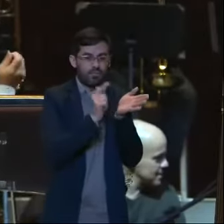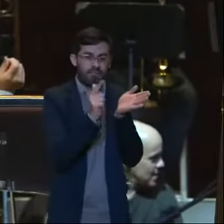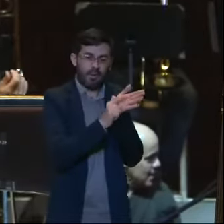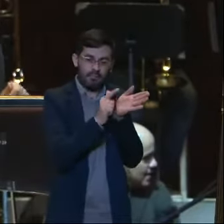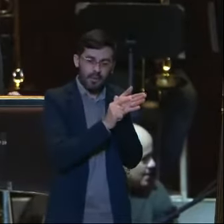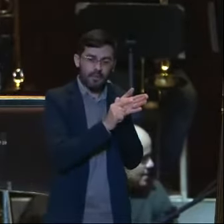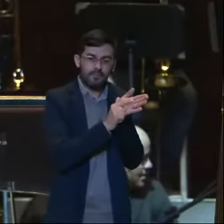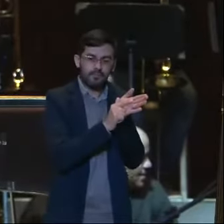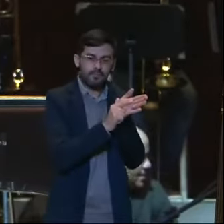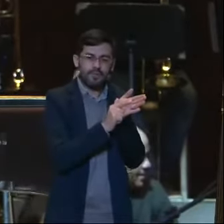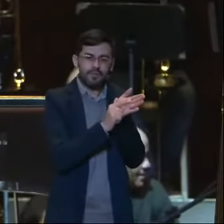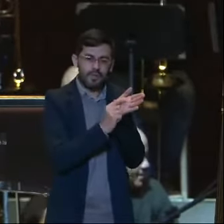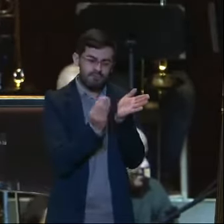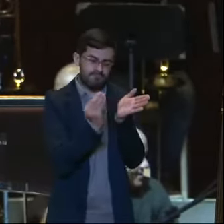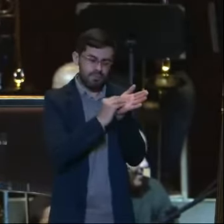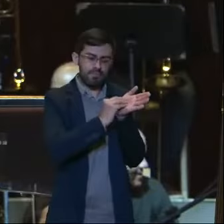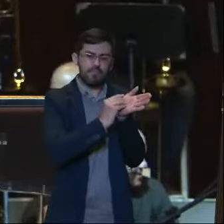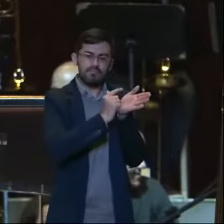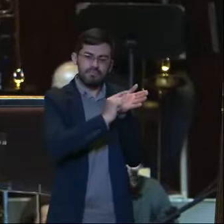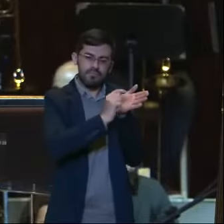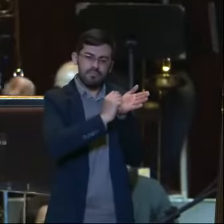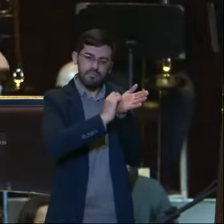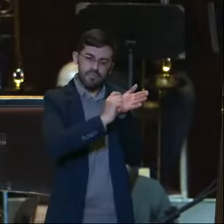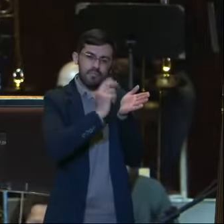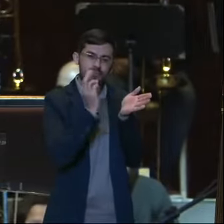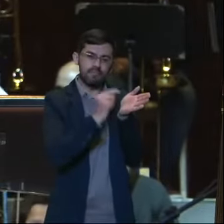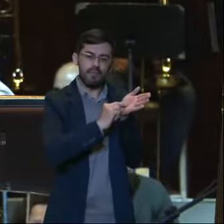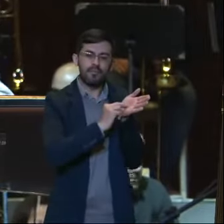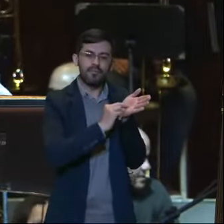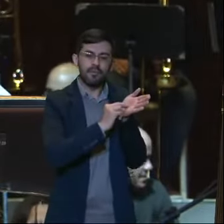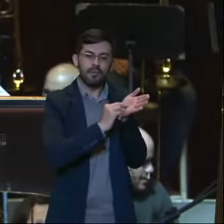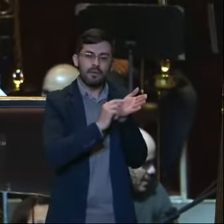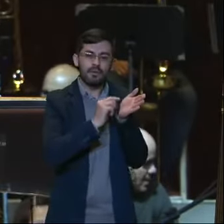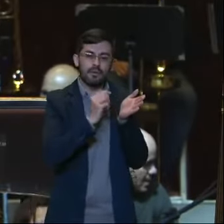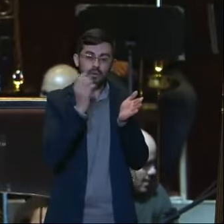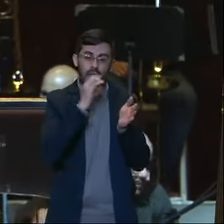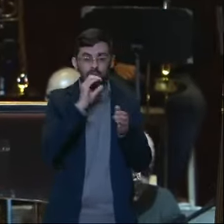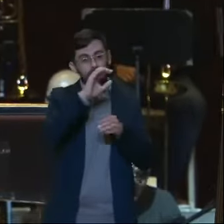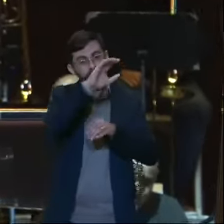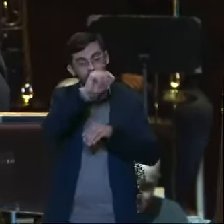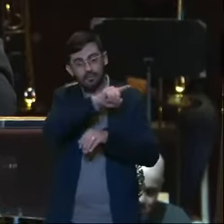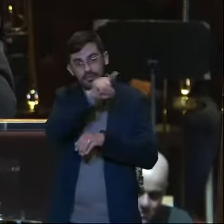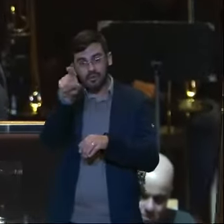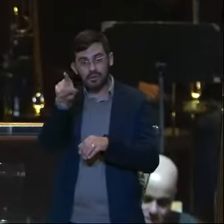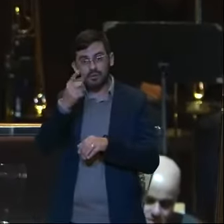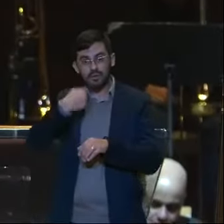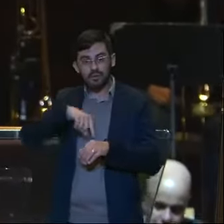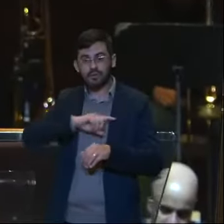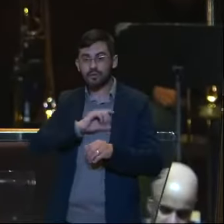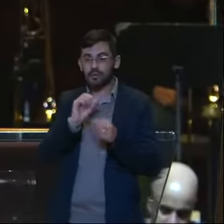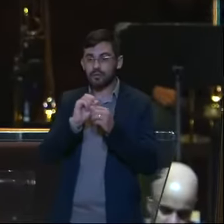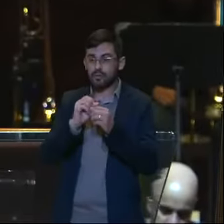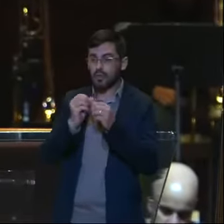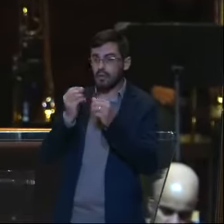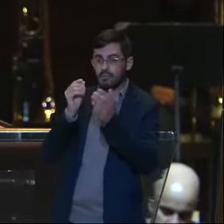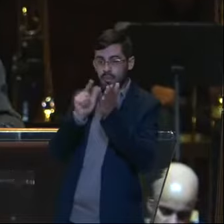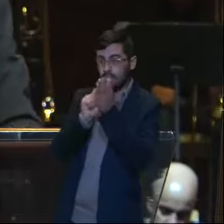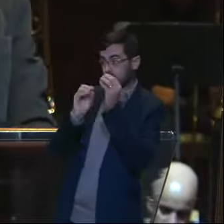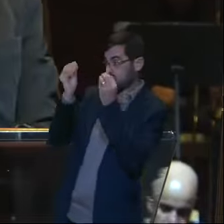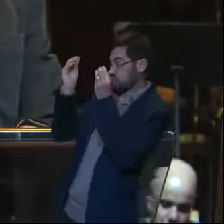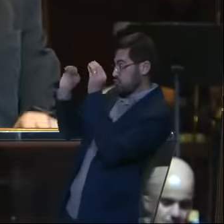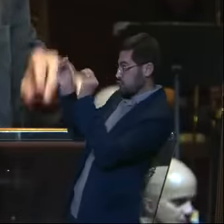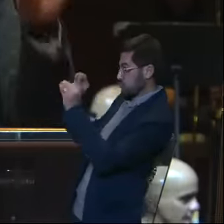já coloque o nome dessa pessoa nesse papel. Logo, logo eu vou chamar você aqui na frente para a gente fazer um mural com esses nomes